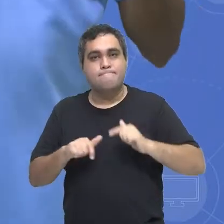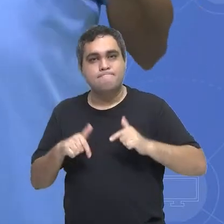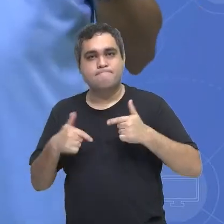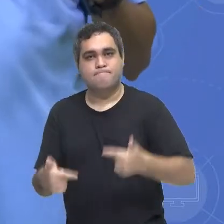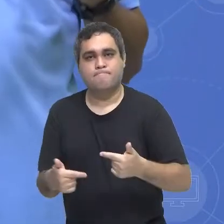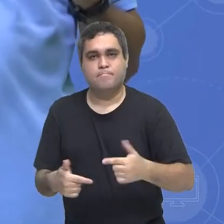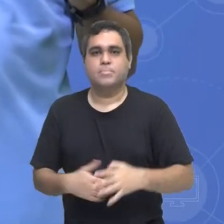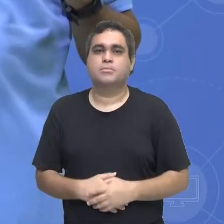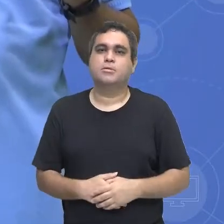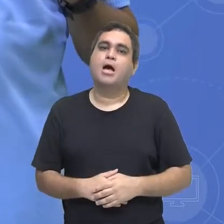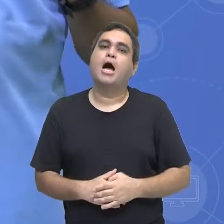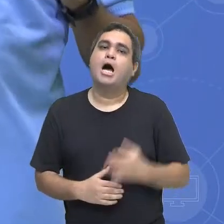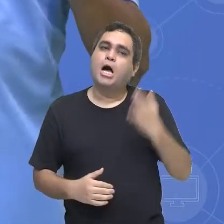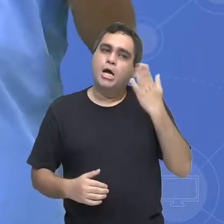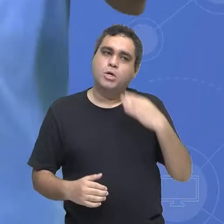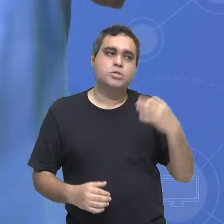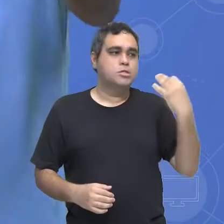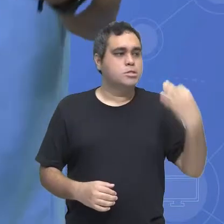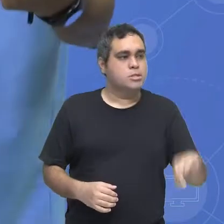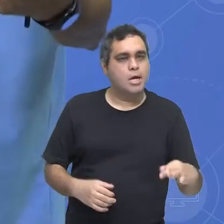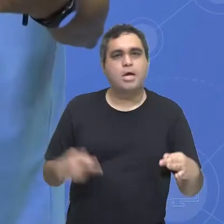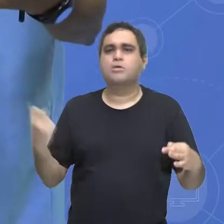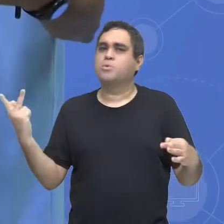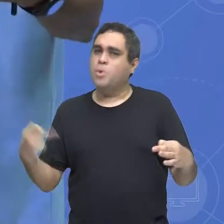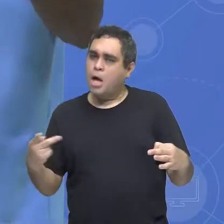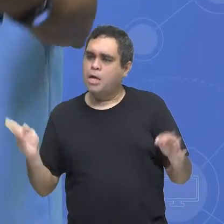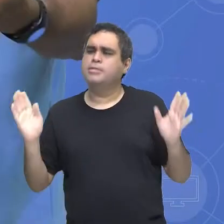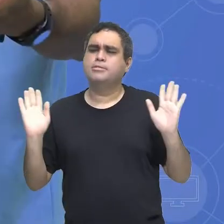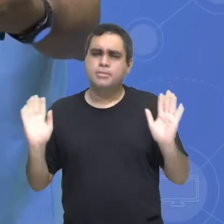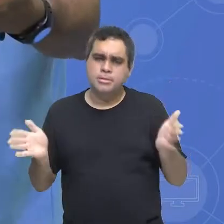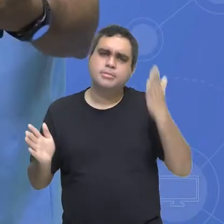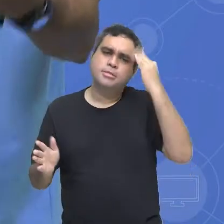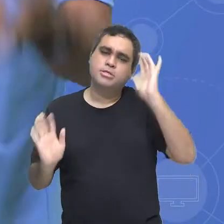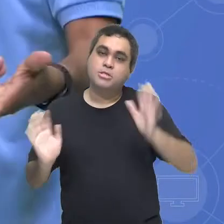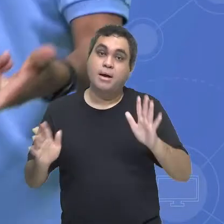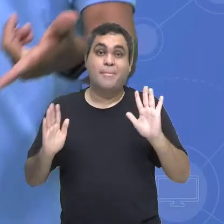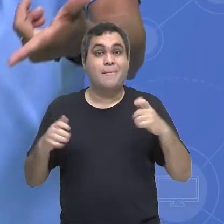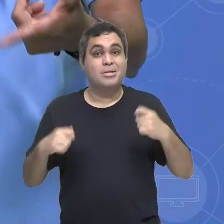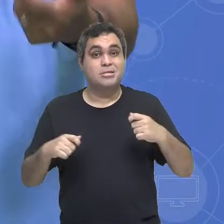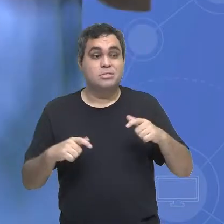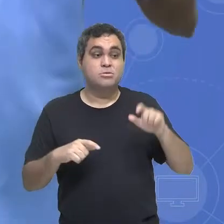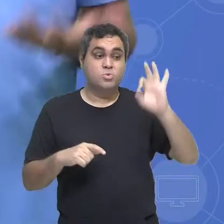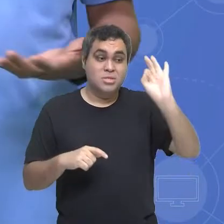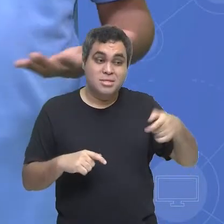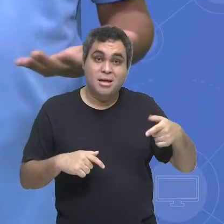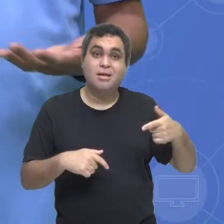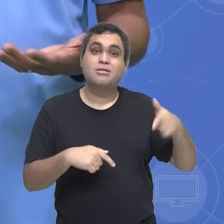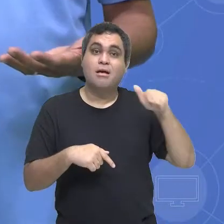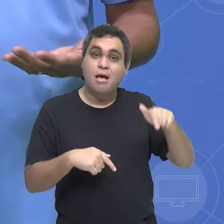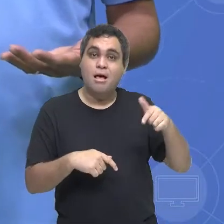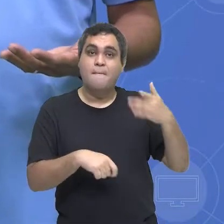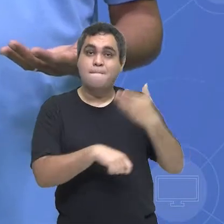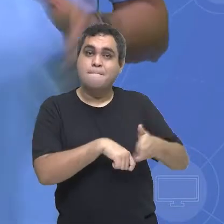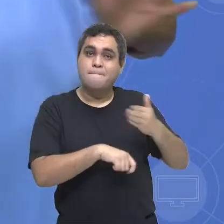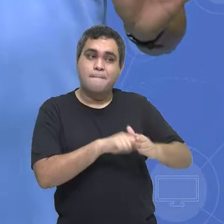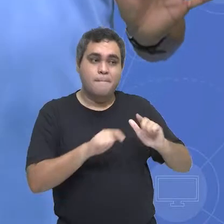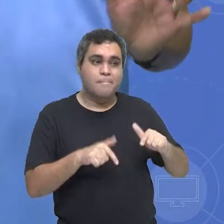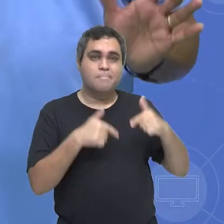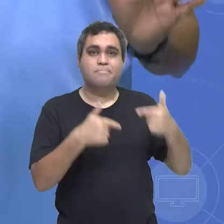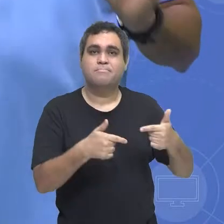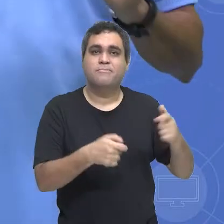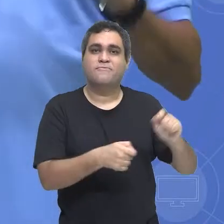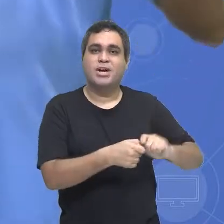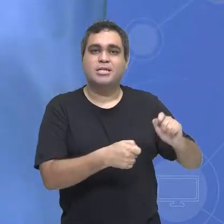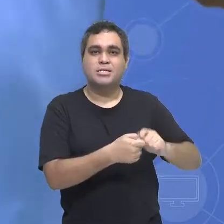saber o que é o certo e o errado. Eu preciso praticar o que é certo dentro da sociedade para a convivência dessa sociedade. É